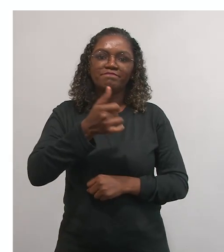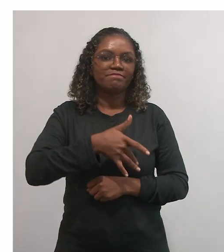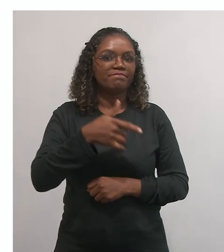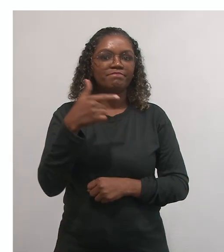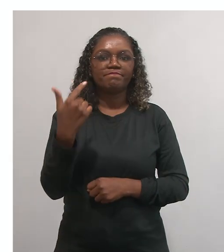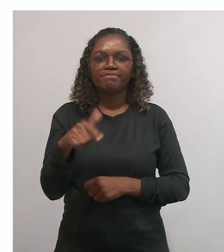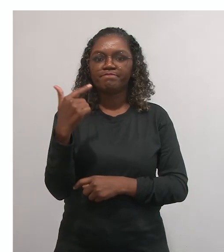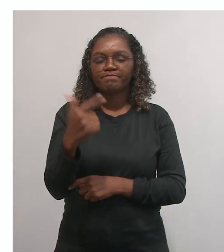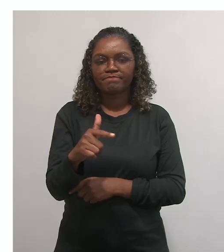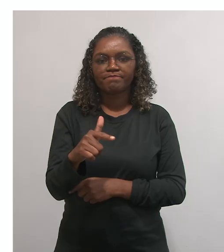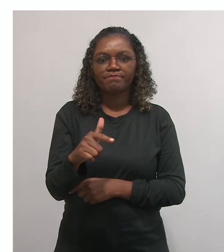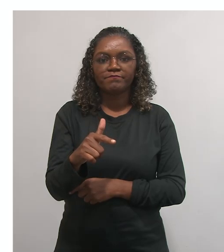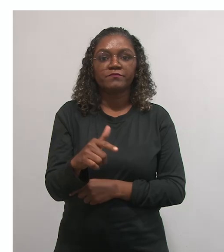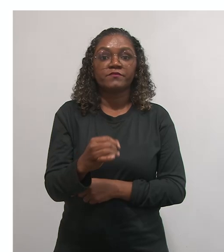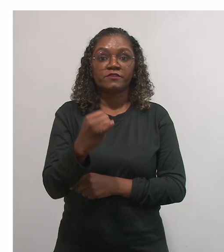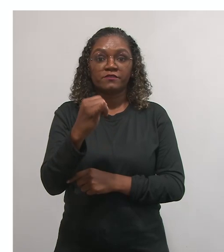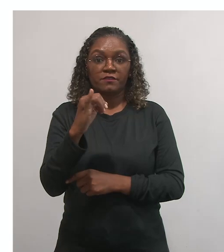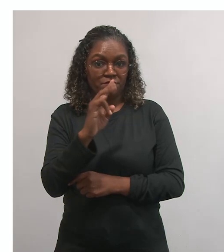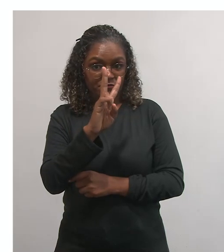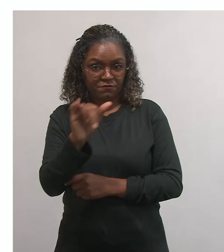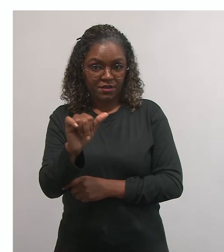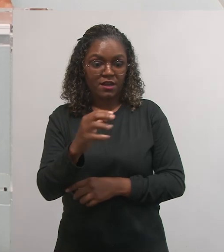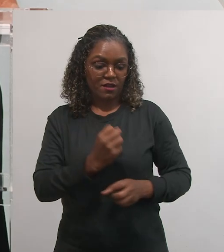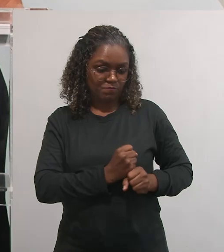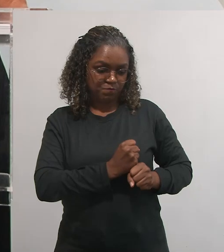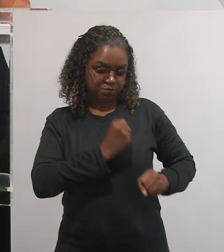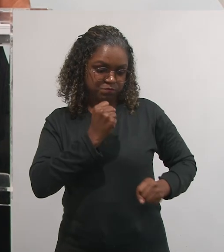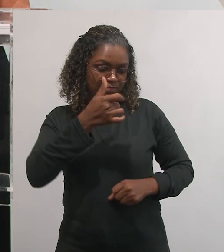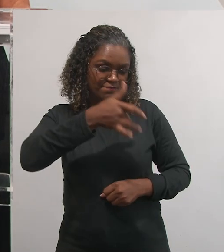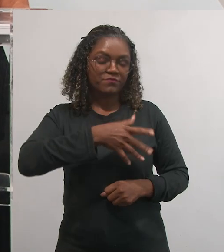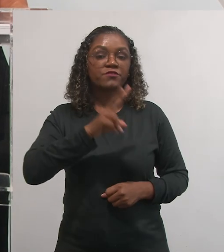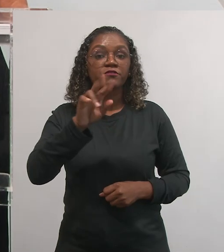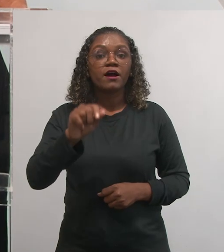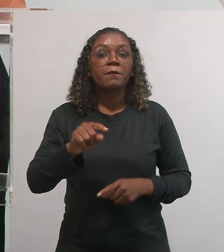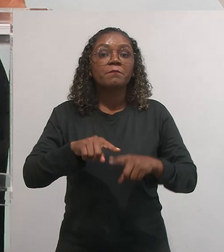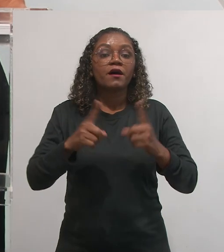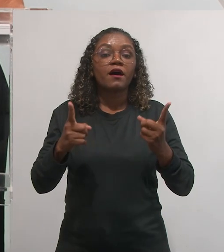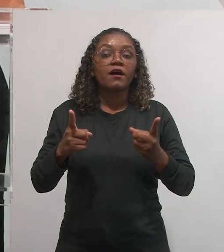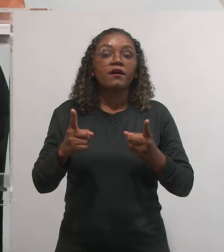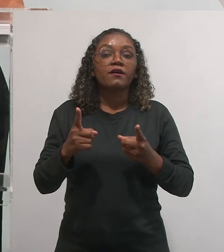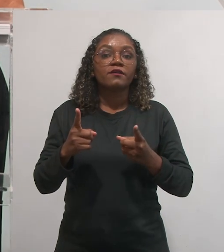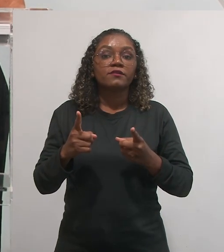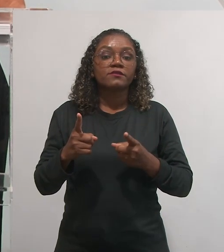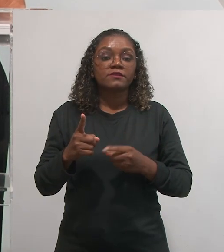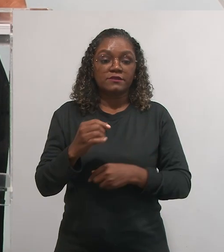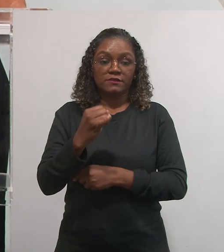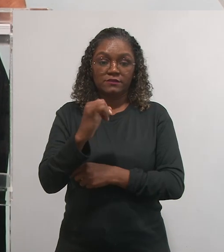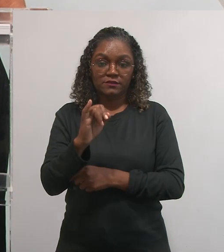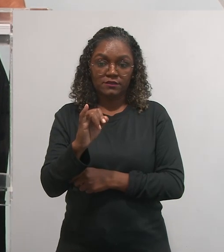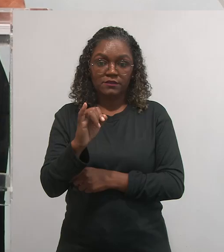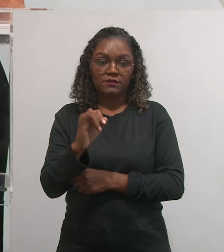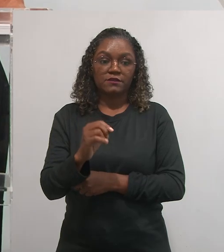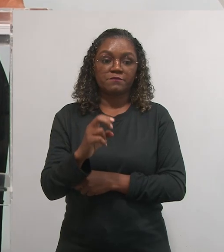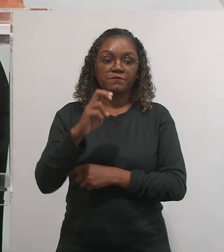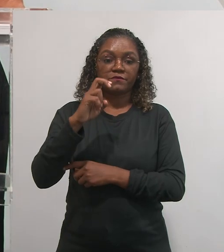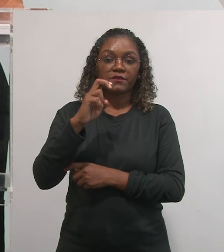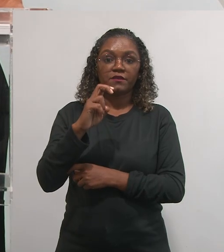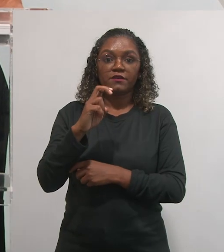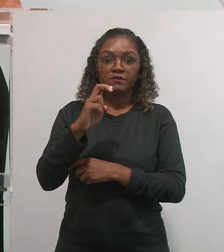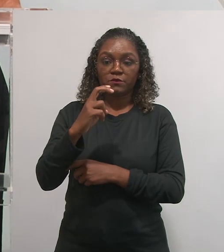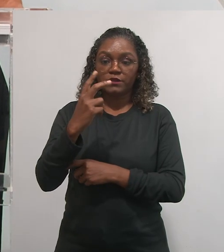ela só vai conseguir lucro a partir do momento que a receita dela